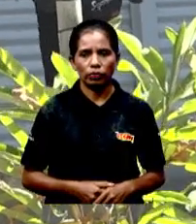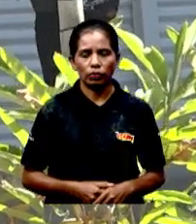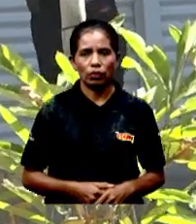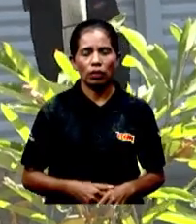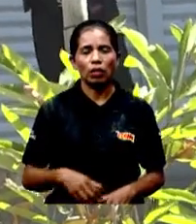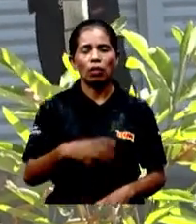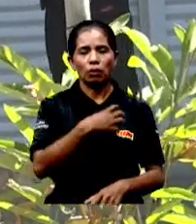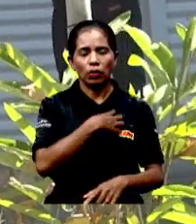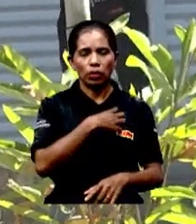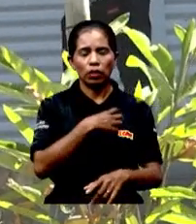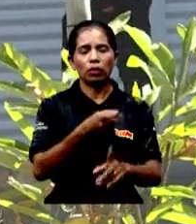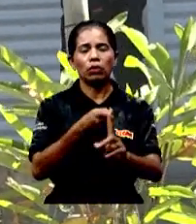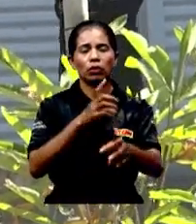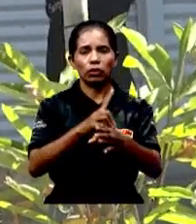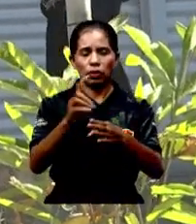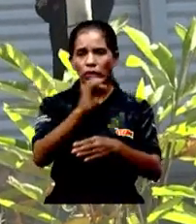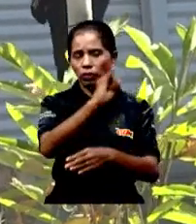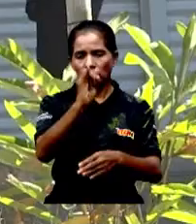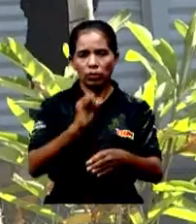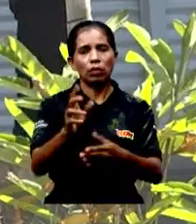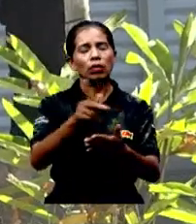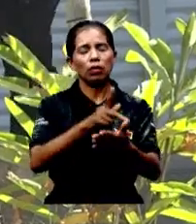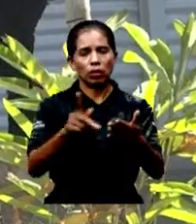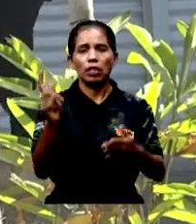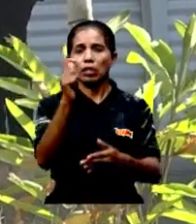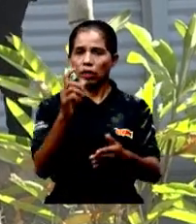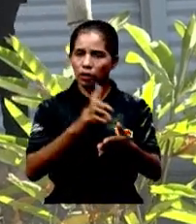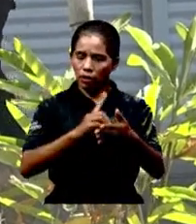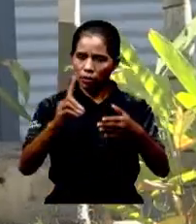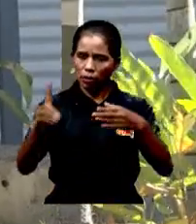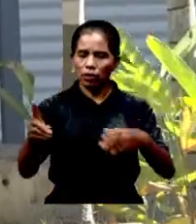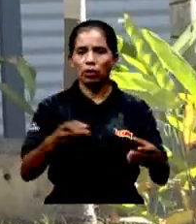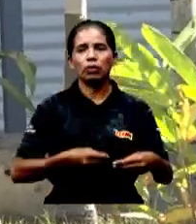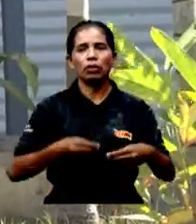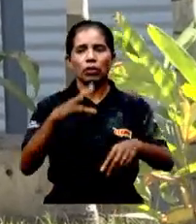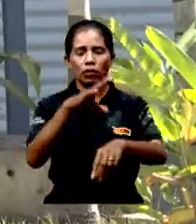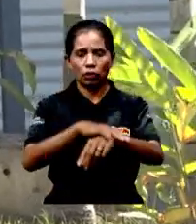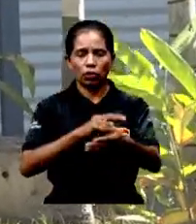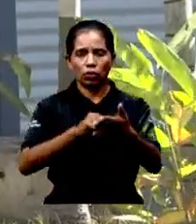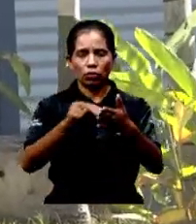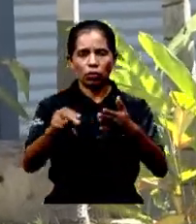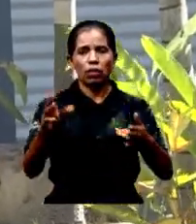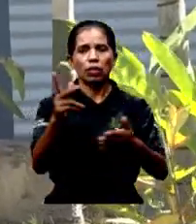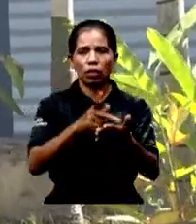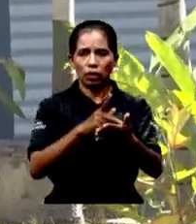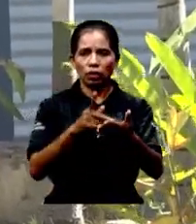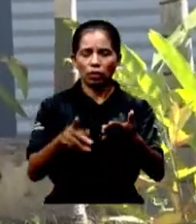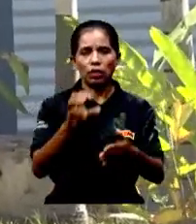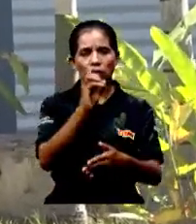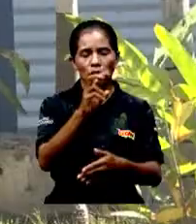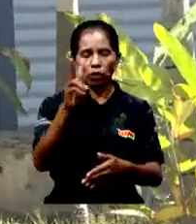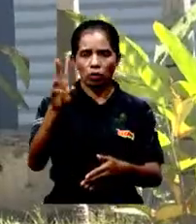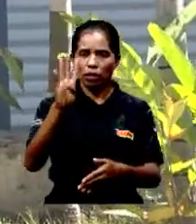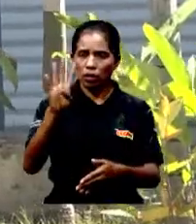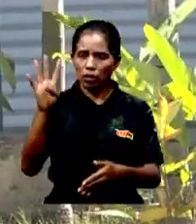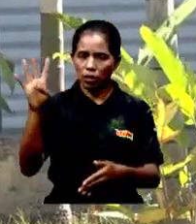Penitele li Rússia Departamento de Investigação Criminal, terça semana ne executa mandado ro número único crime, 0 Rua